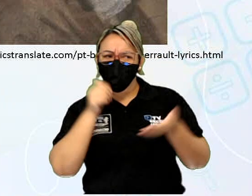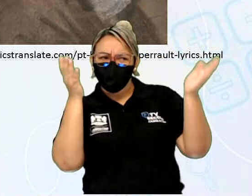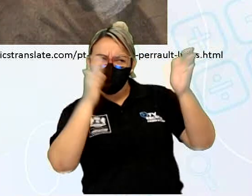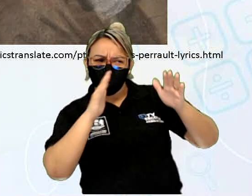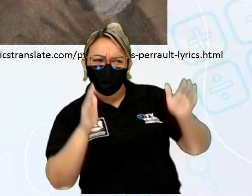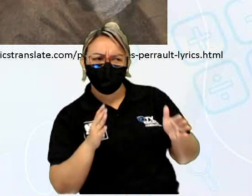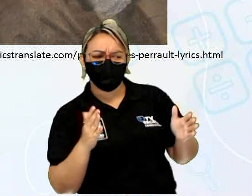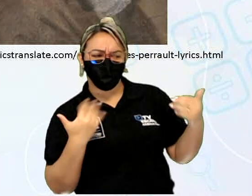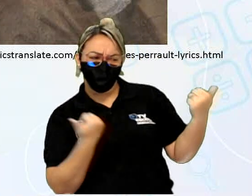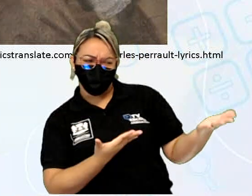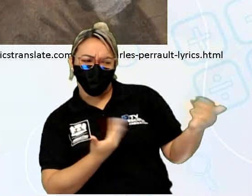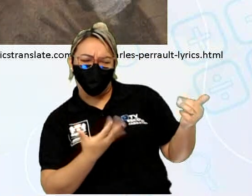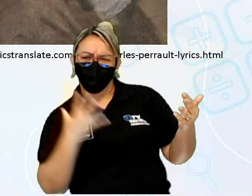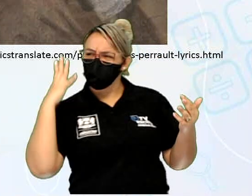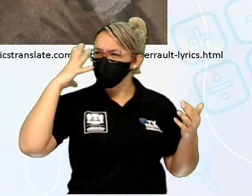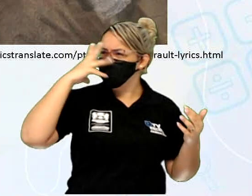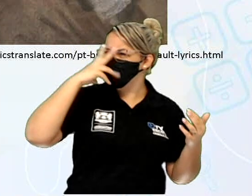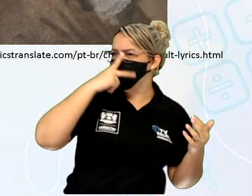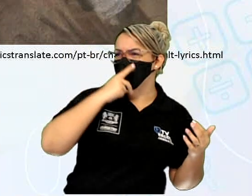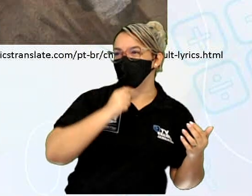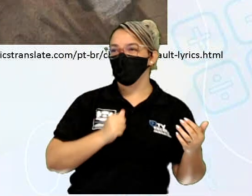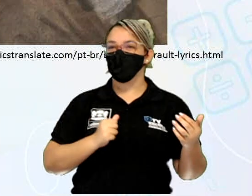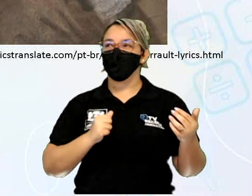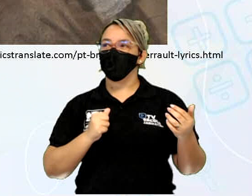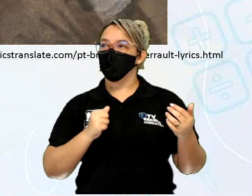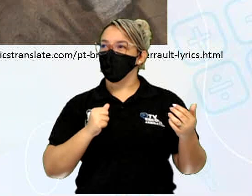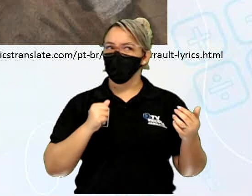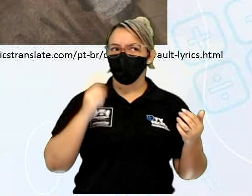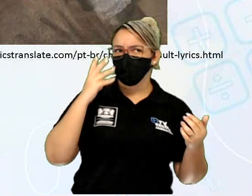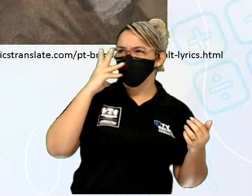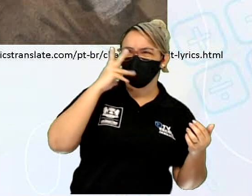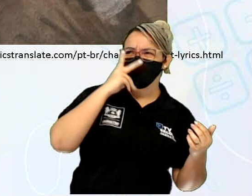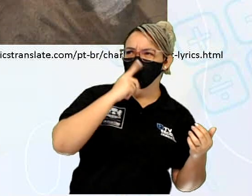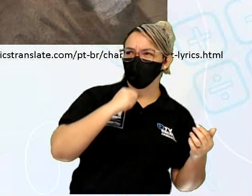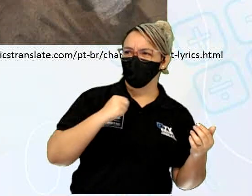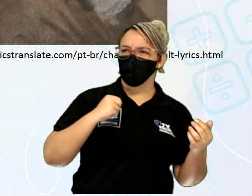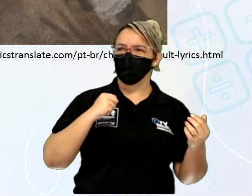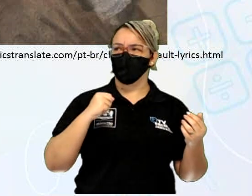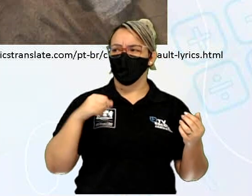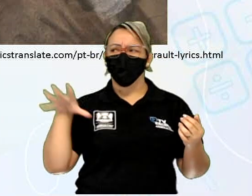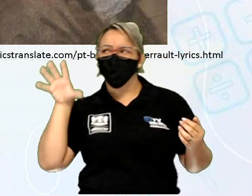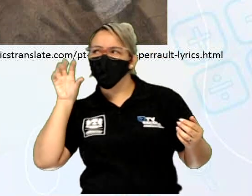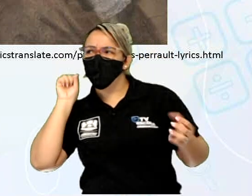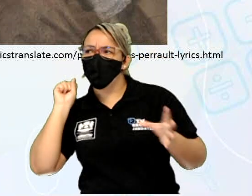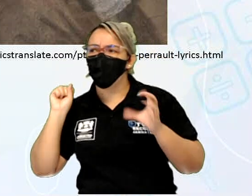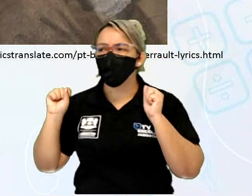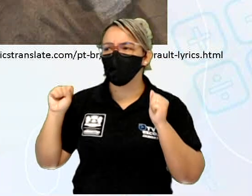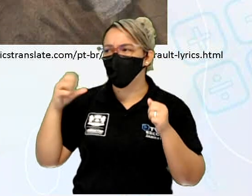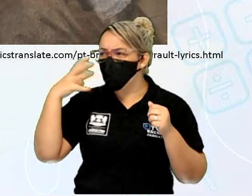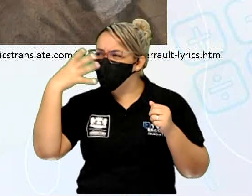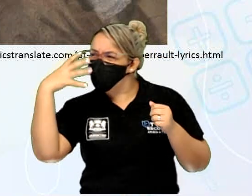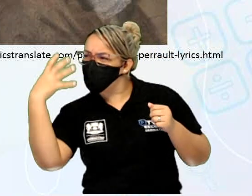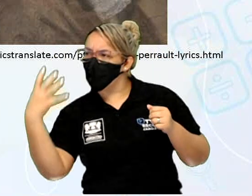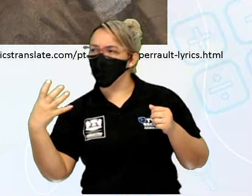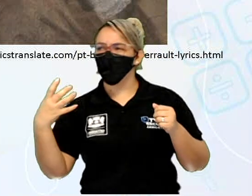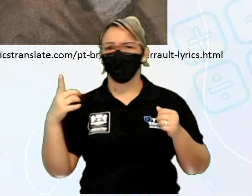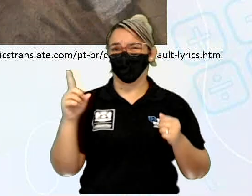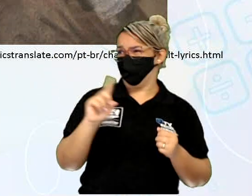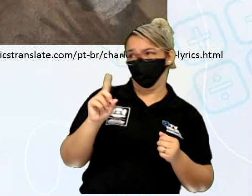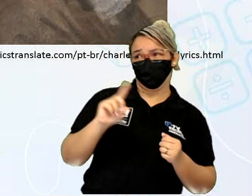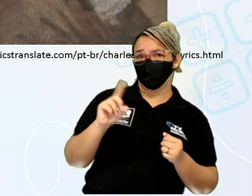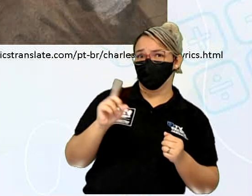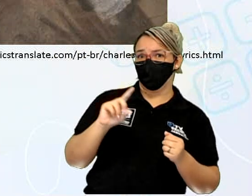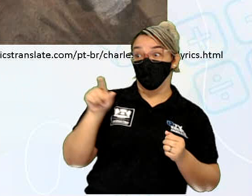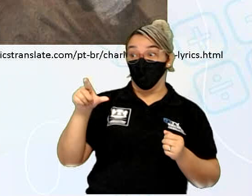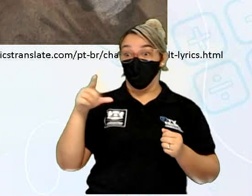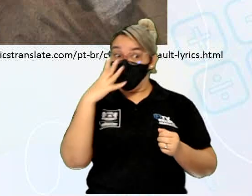mocinhas, lindas, elegantes e finas, não devem a qualquer um escutar. E se fazem, não é surpresa que do